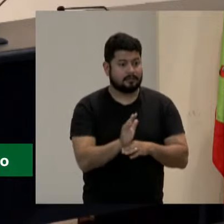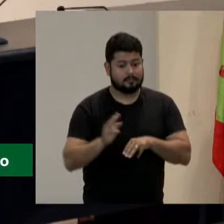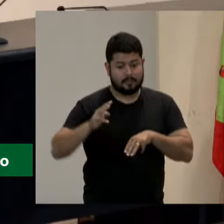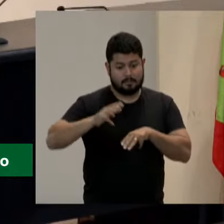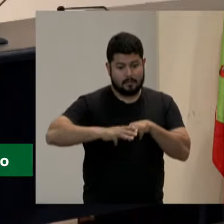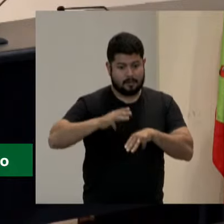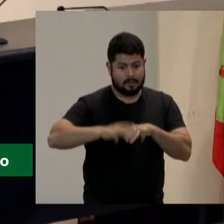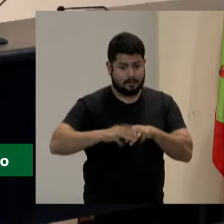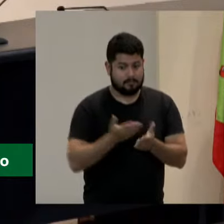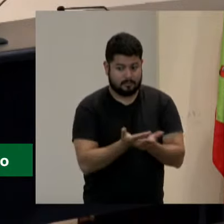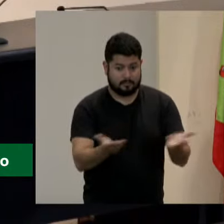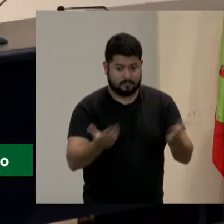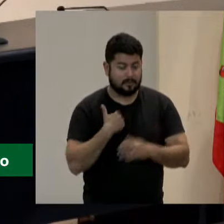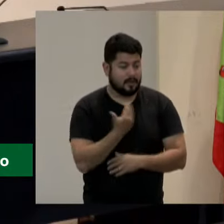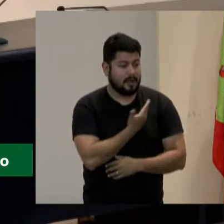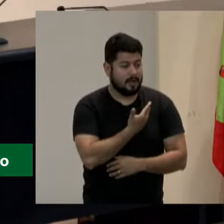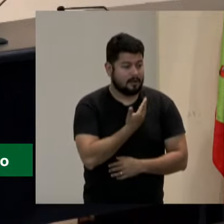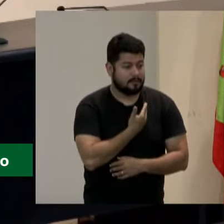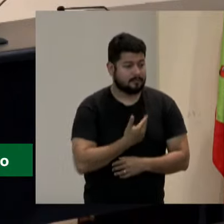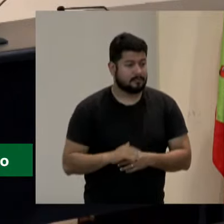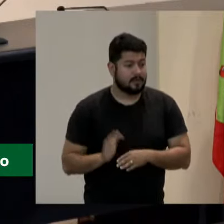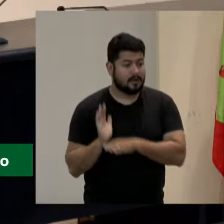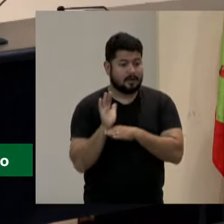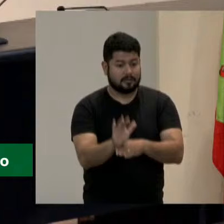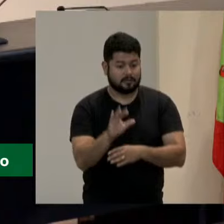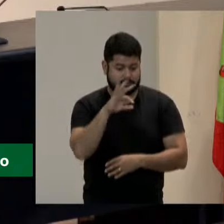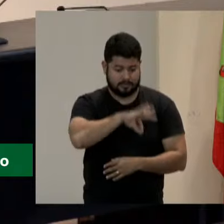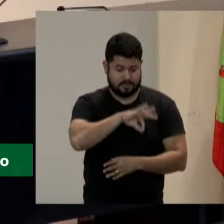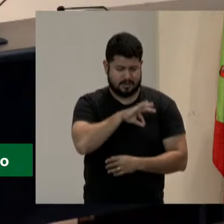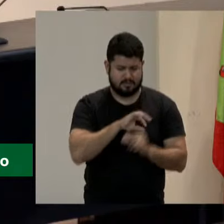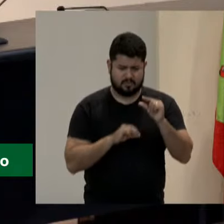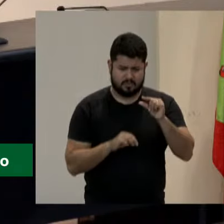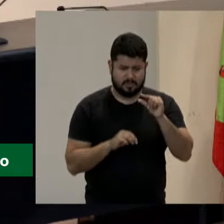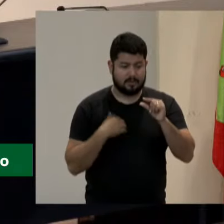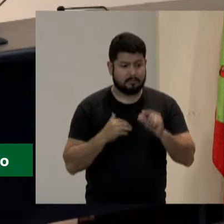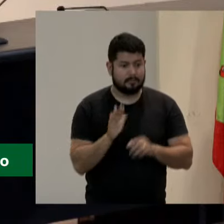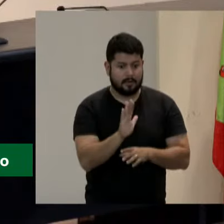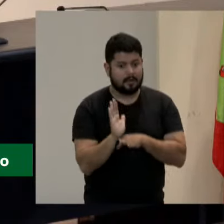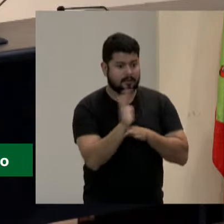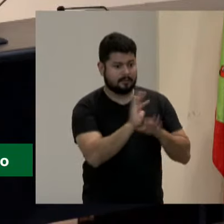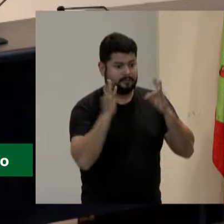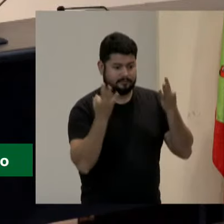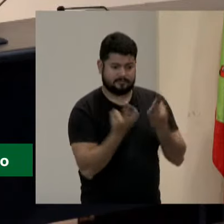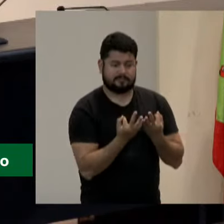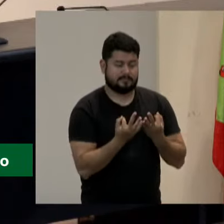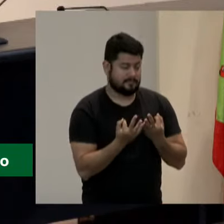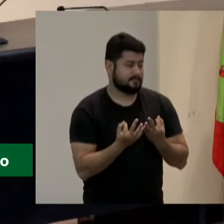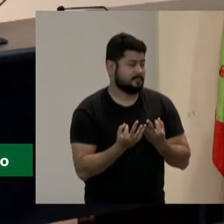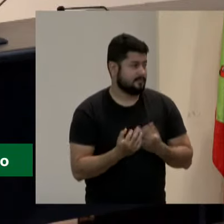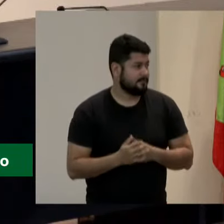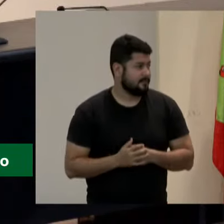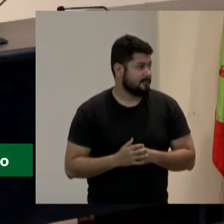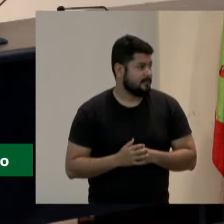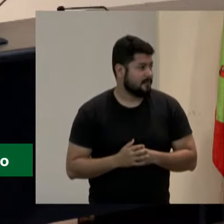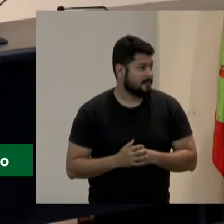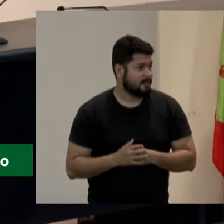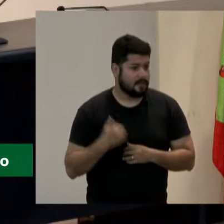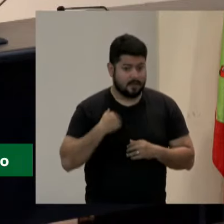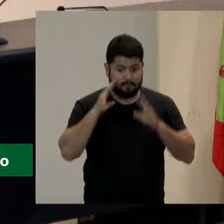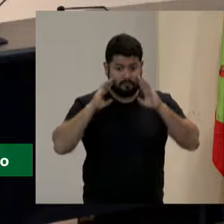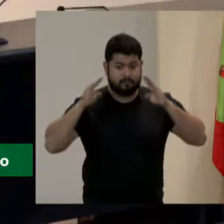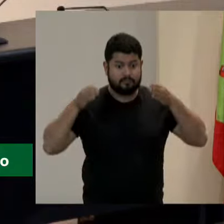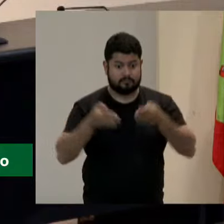dinheiro para levar para minha família, para ajudar no sustento da casa. E o meu grande sonho, meu grande foco era me tornar